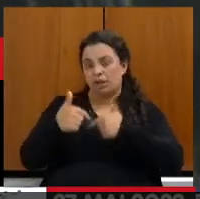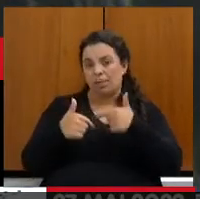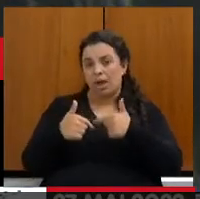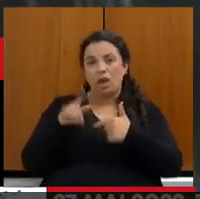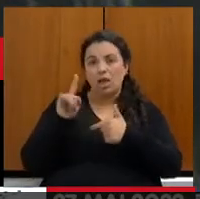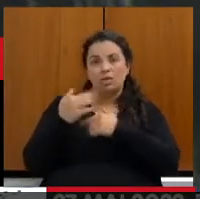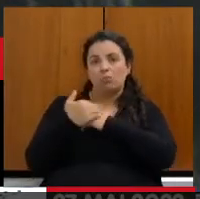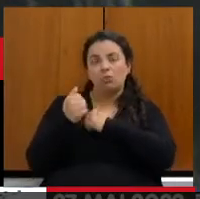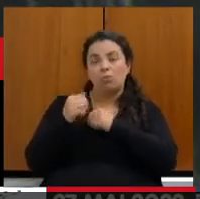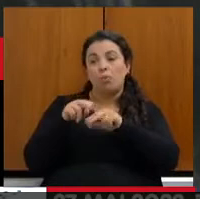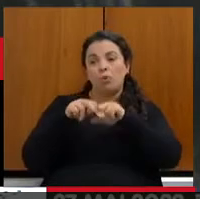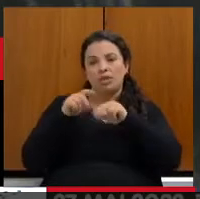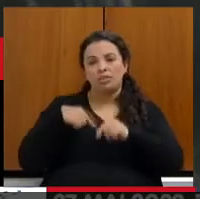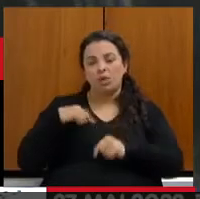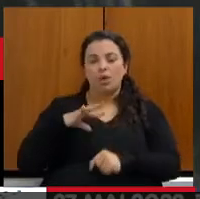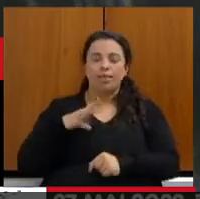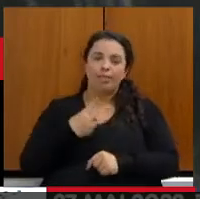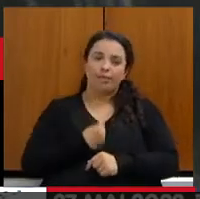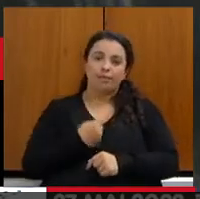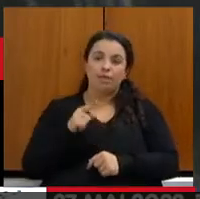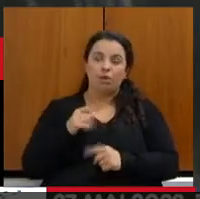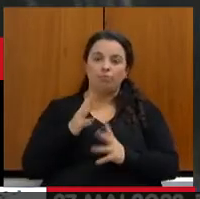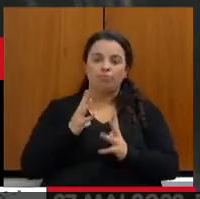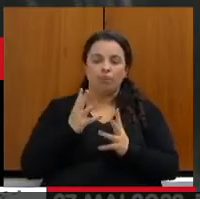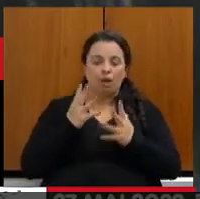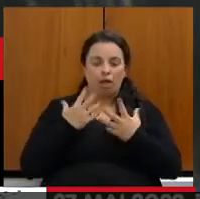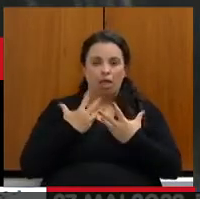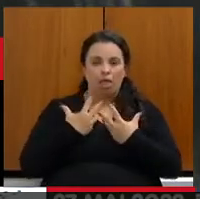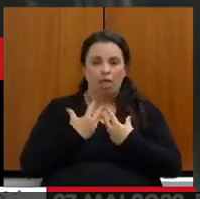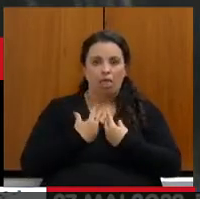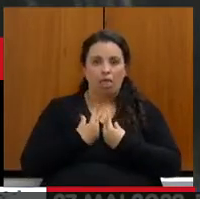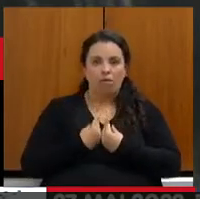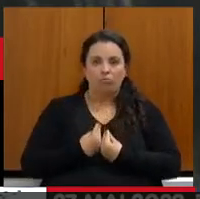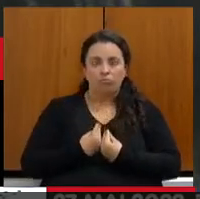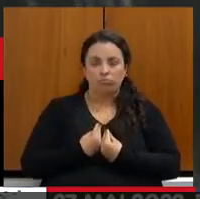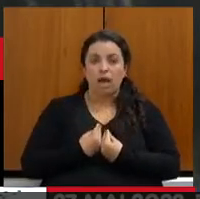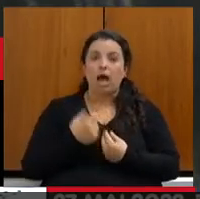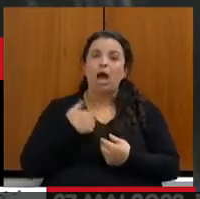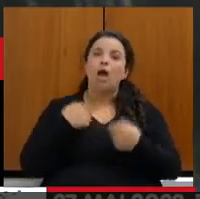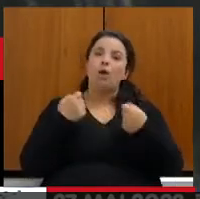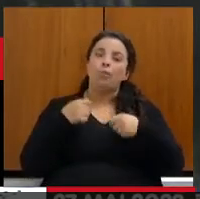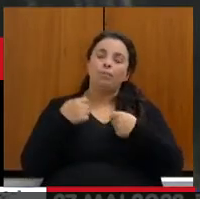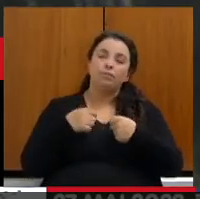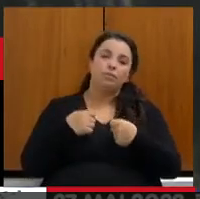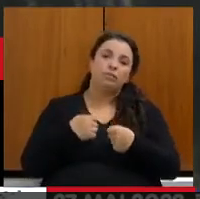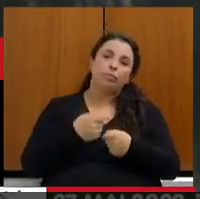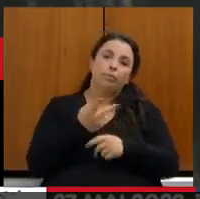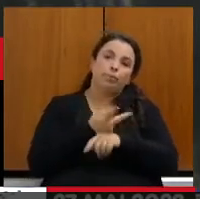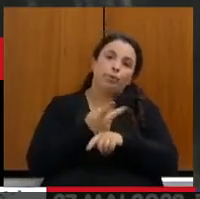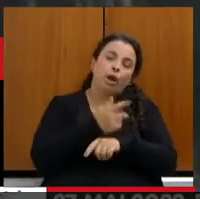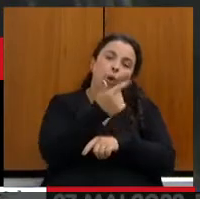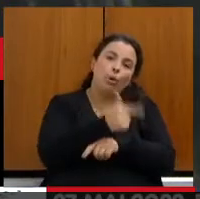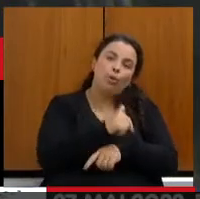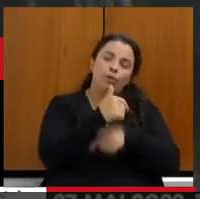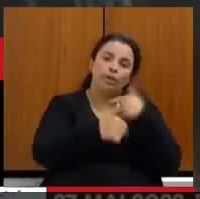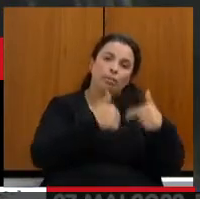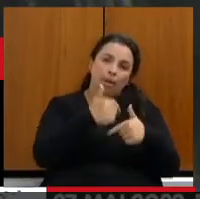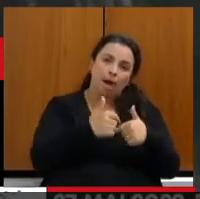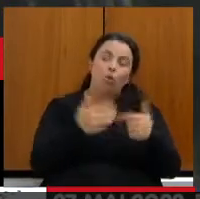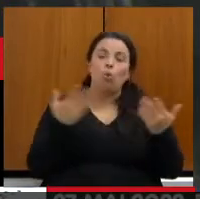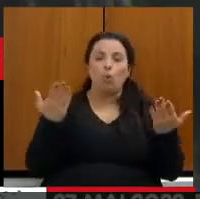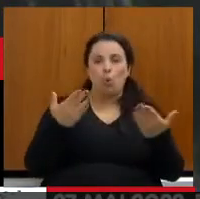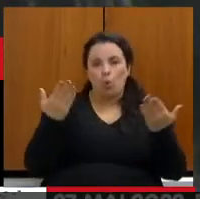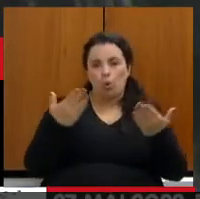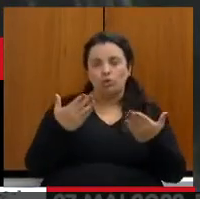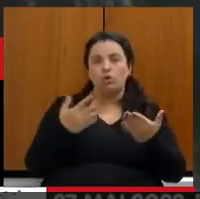trans e isso me magoou muito eu tive que caçar meus meios de conseguir alguma coisa para mim fazer hoje em dia eu trabalho para mim